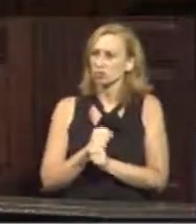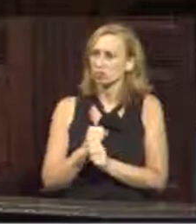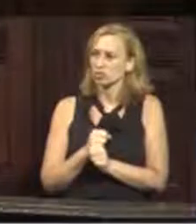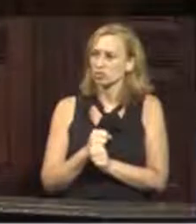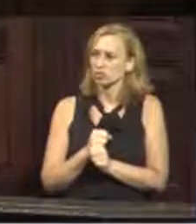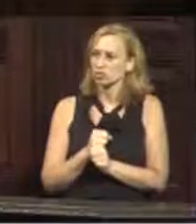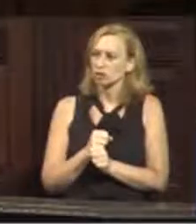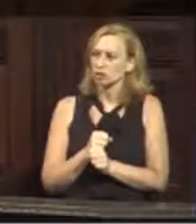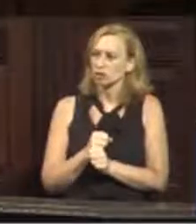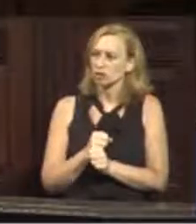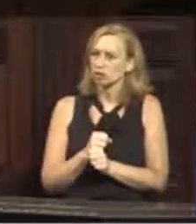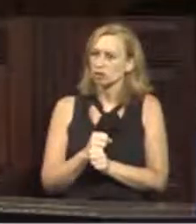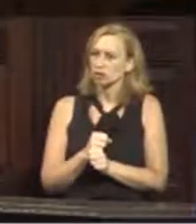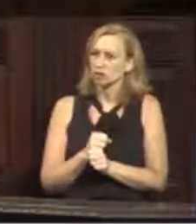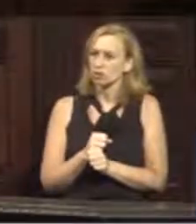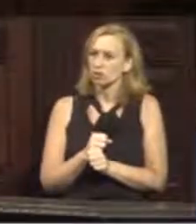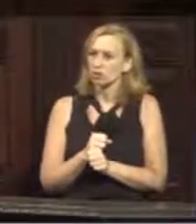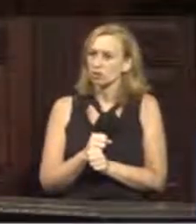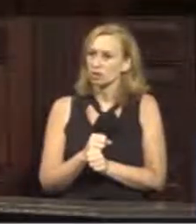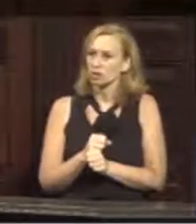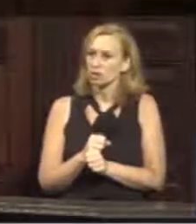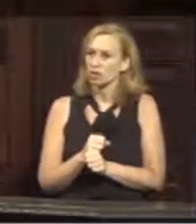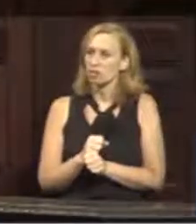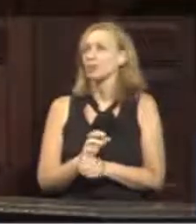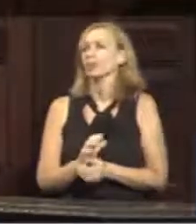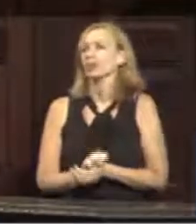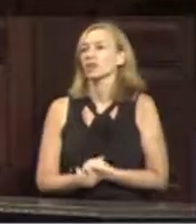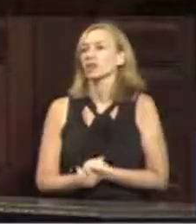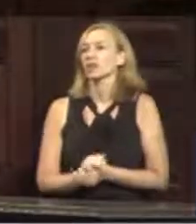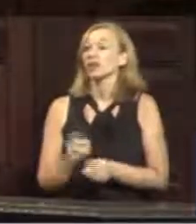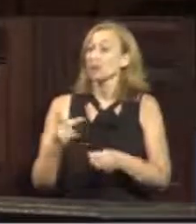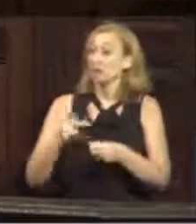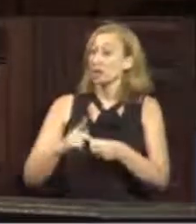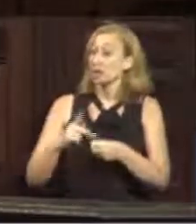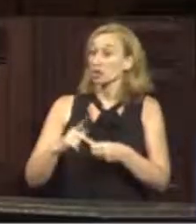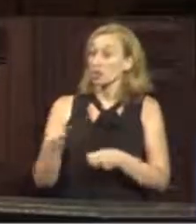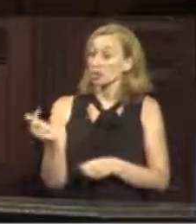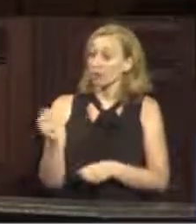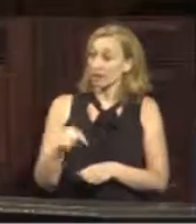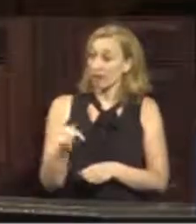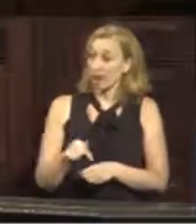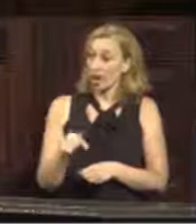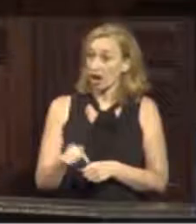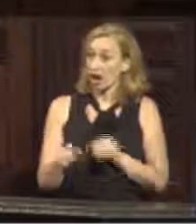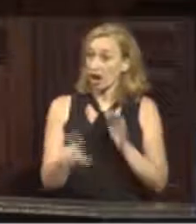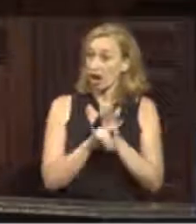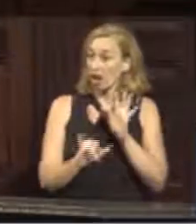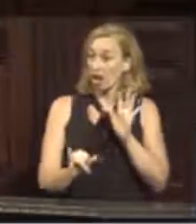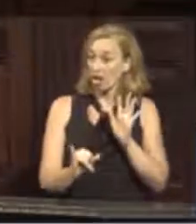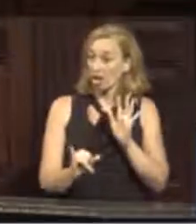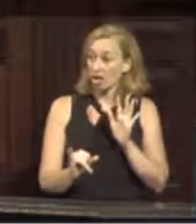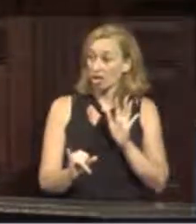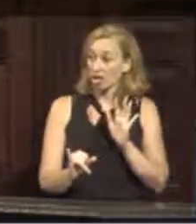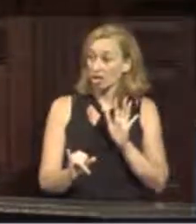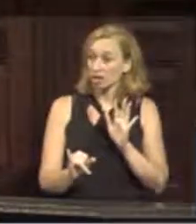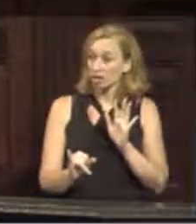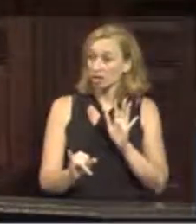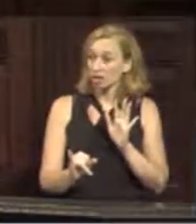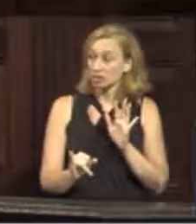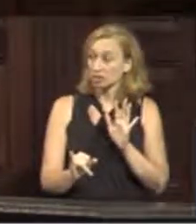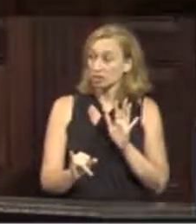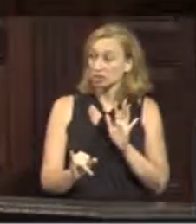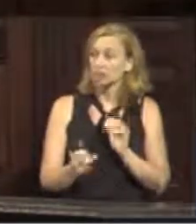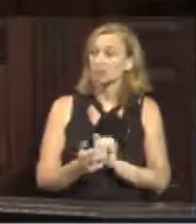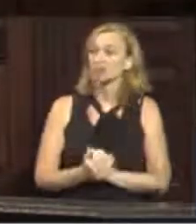Quando nós exportamos o nosso barril de petróleo, a Lei Candir nos toma na lei na mão